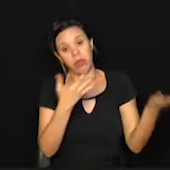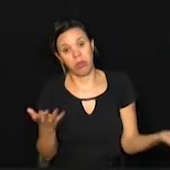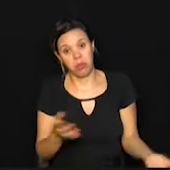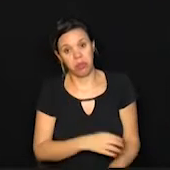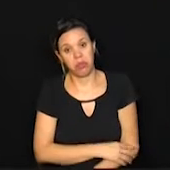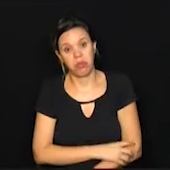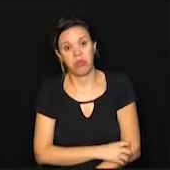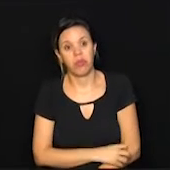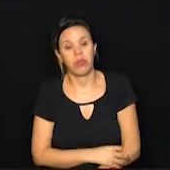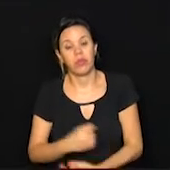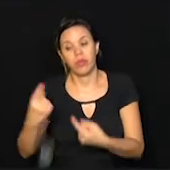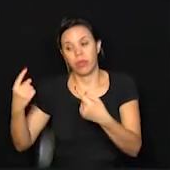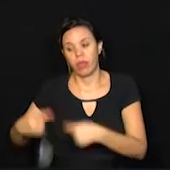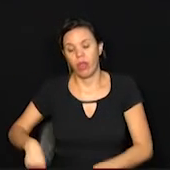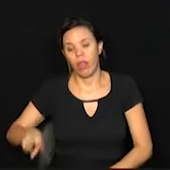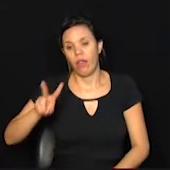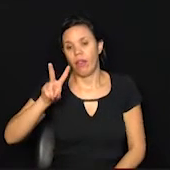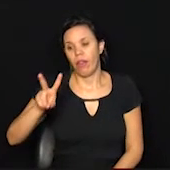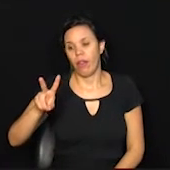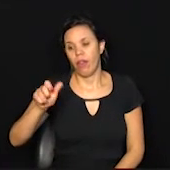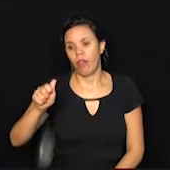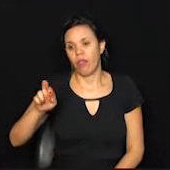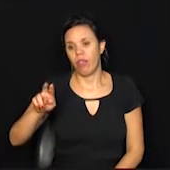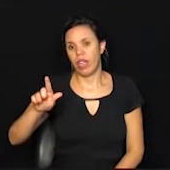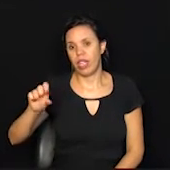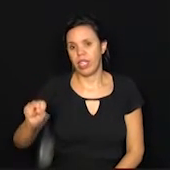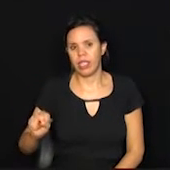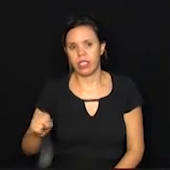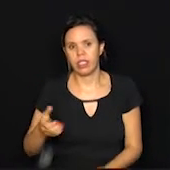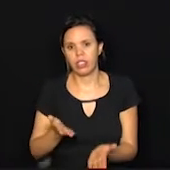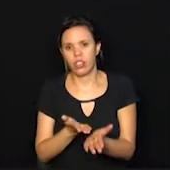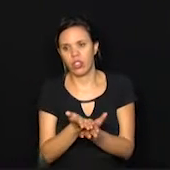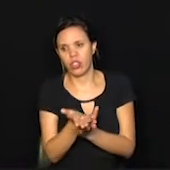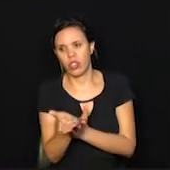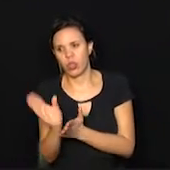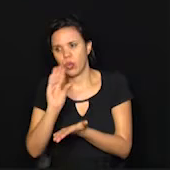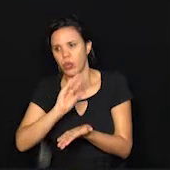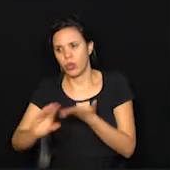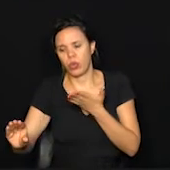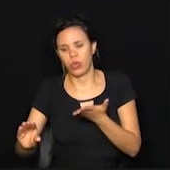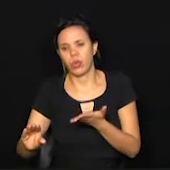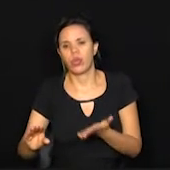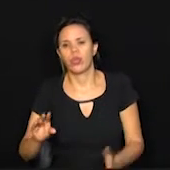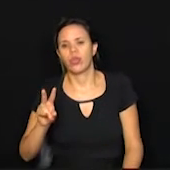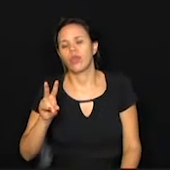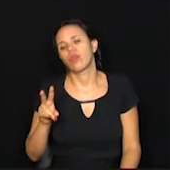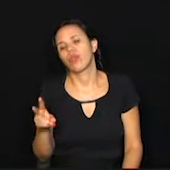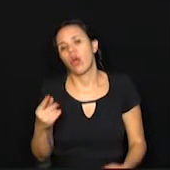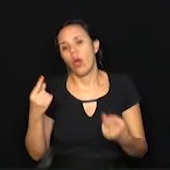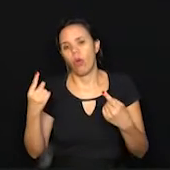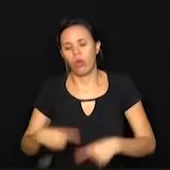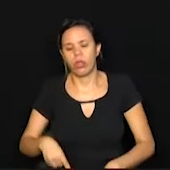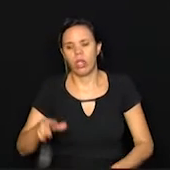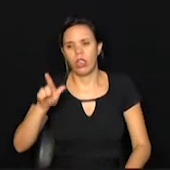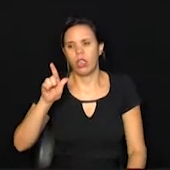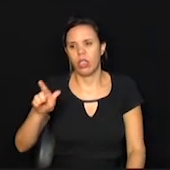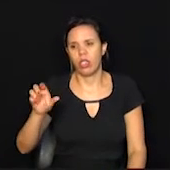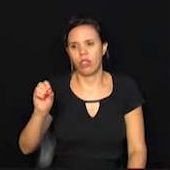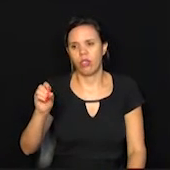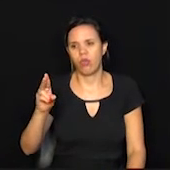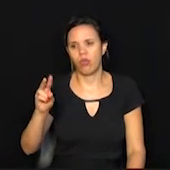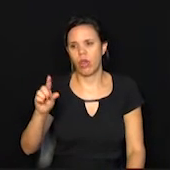apartamento outro Vargas era aos desvios na Petrobras a controlar tem uma